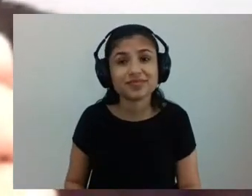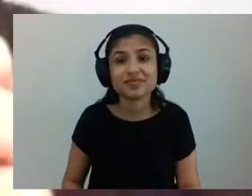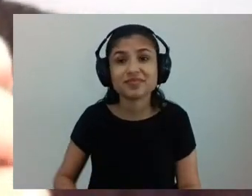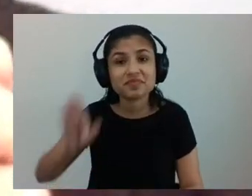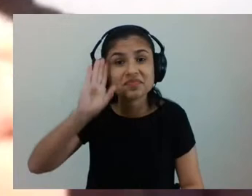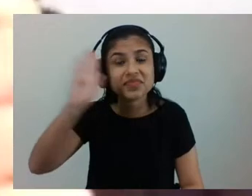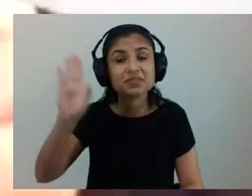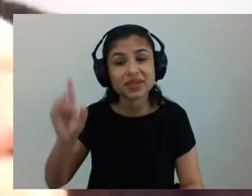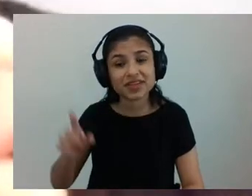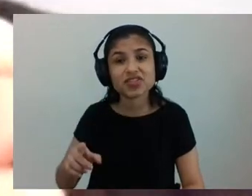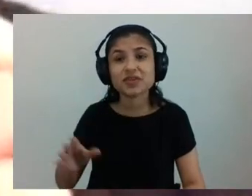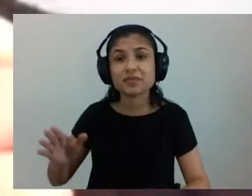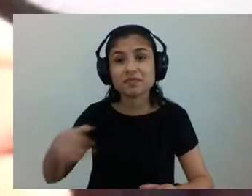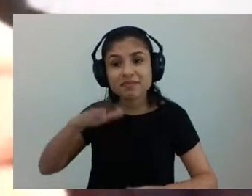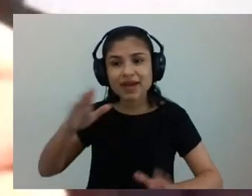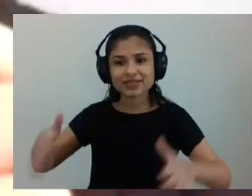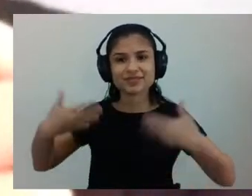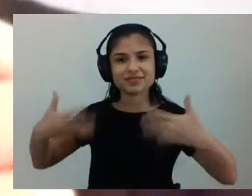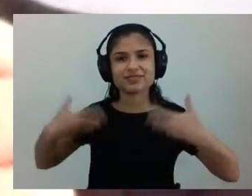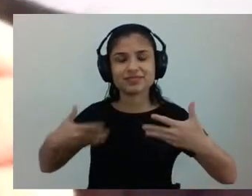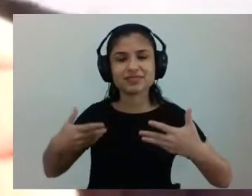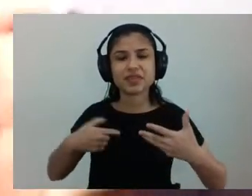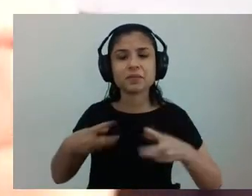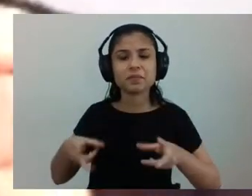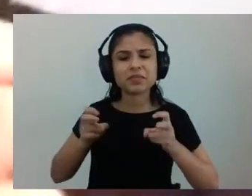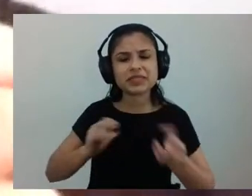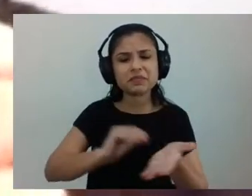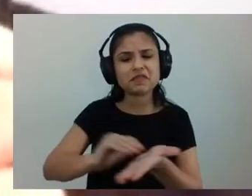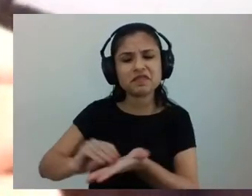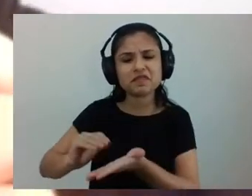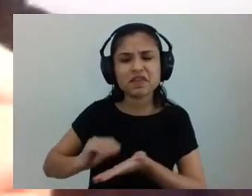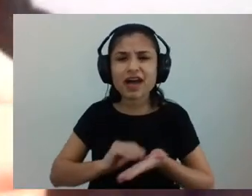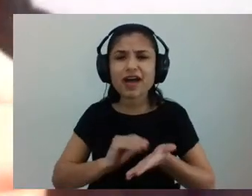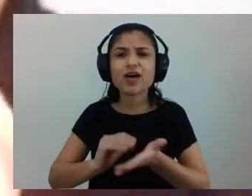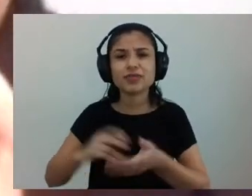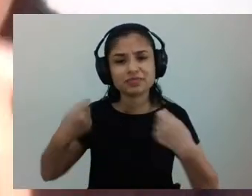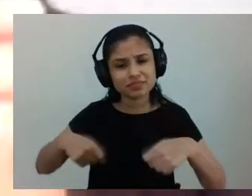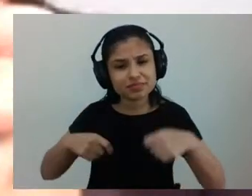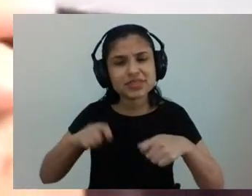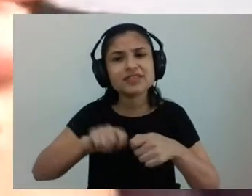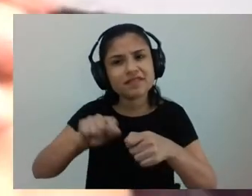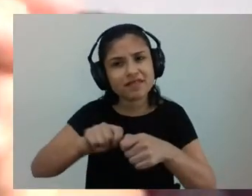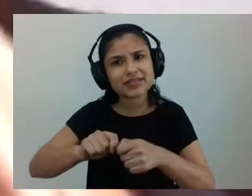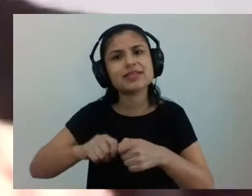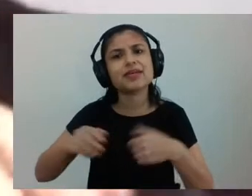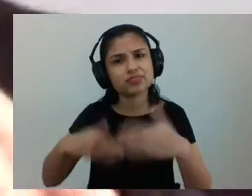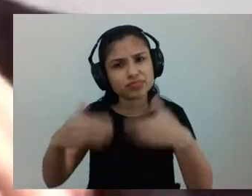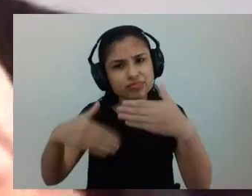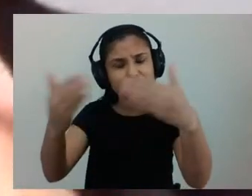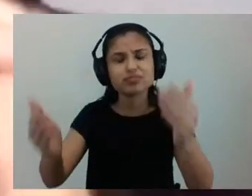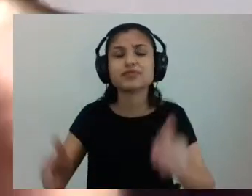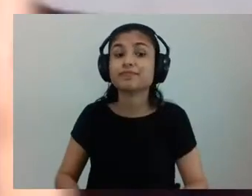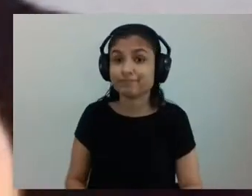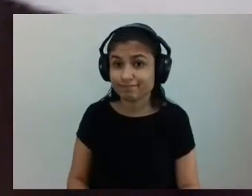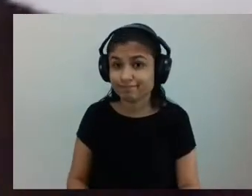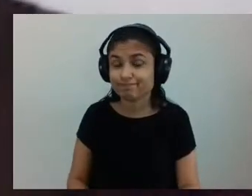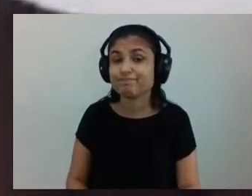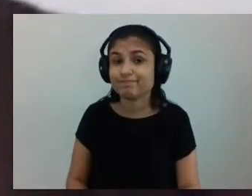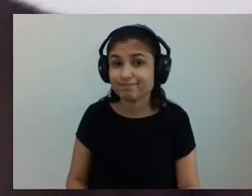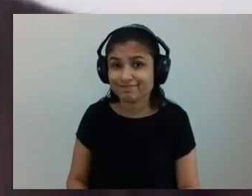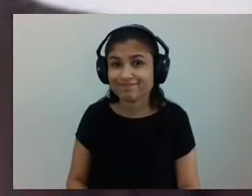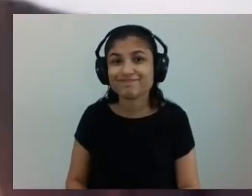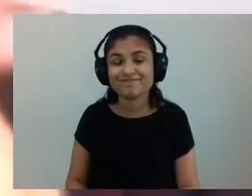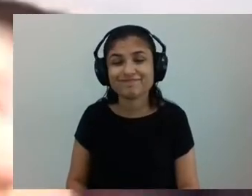que nós encontramos muita coisa para ser feita ainda, muitas coisas para serem feitas ainda, ok? Então, que